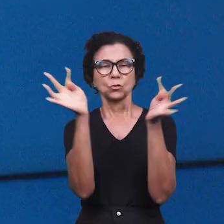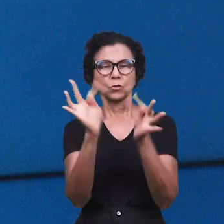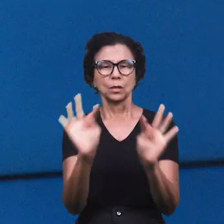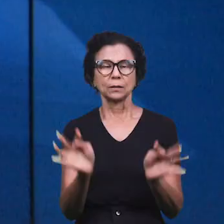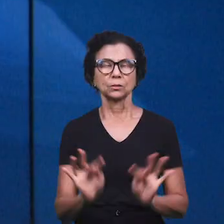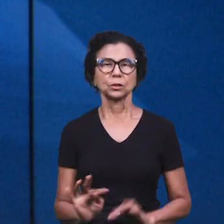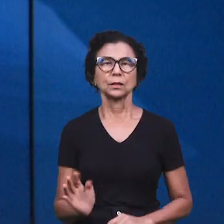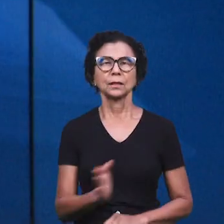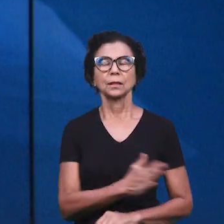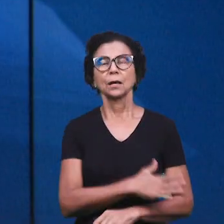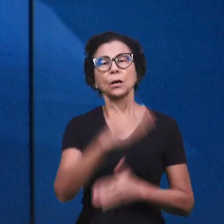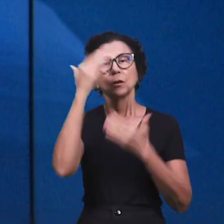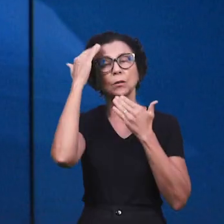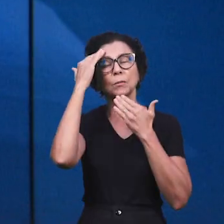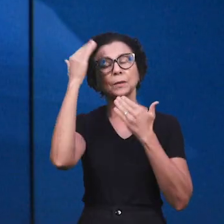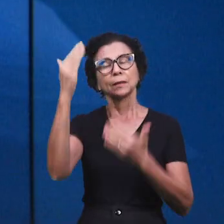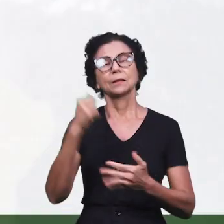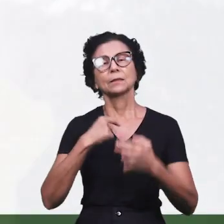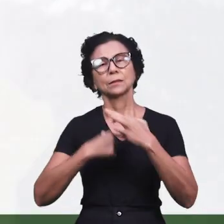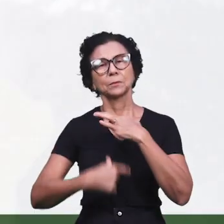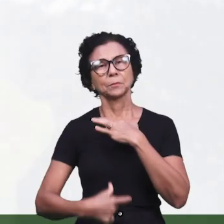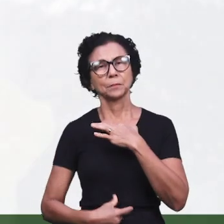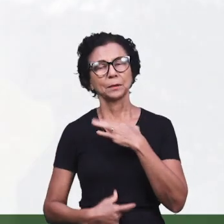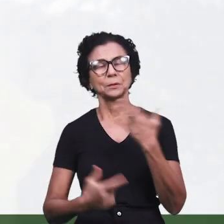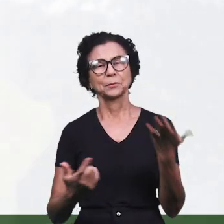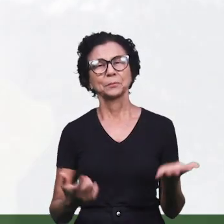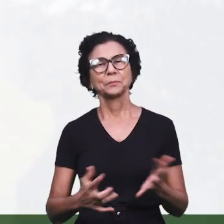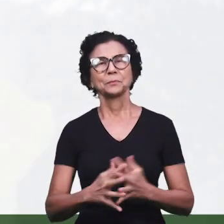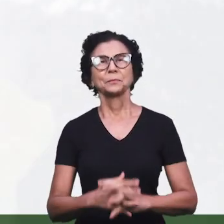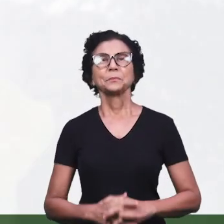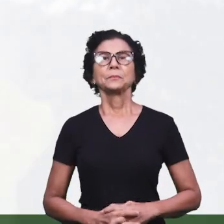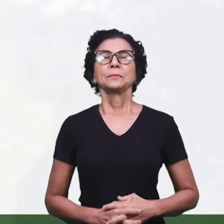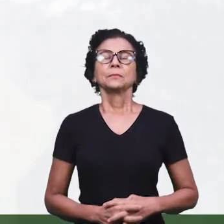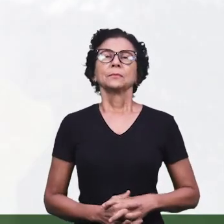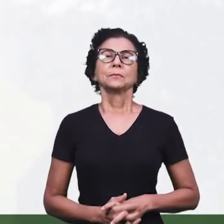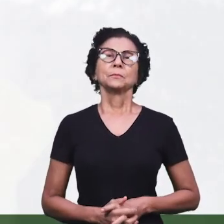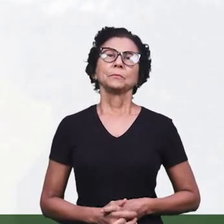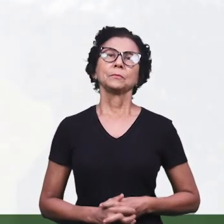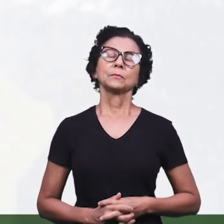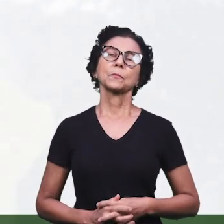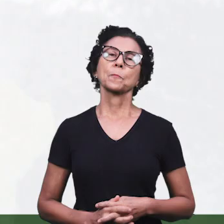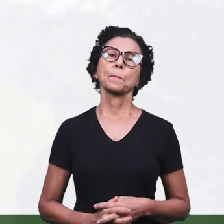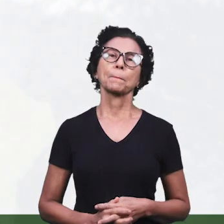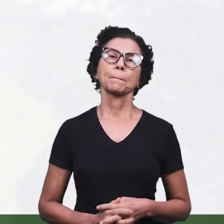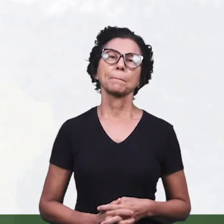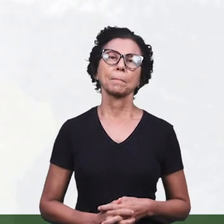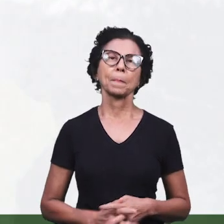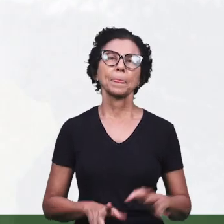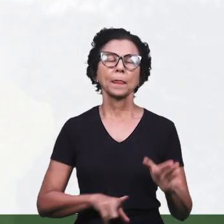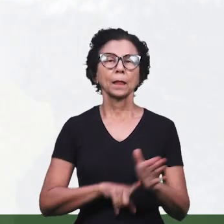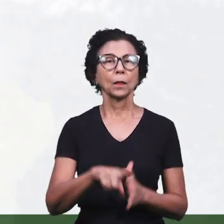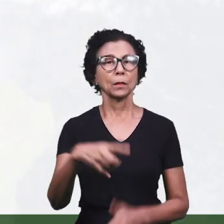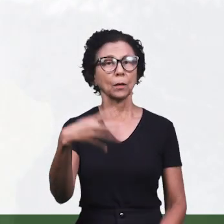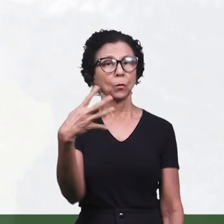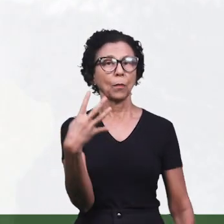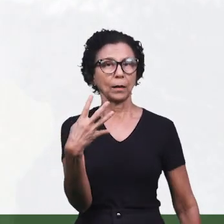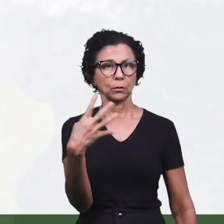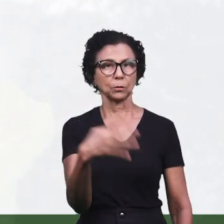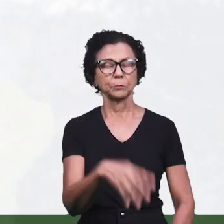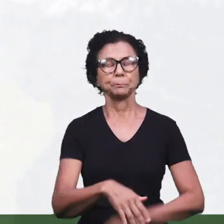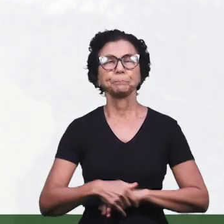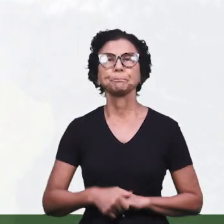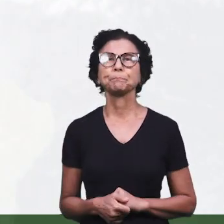abençoe. Amém, irmãos? A quarta pergunta agora, vamos lá. Ela diz assim: hoje na EBD, ou seja, na Escola